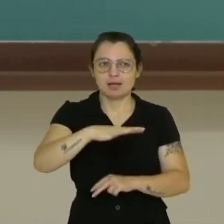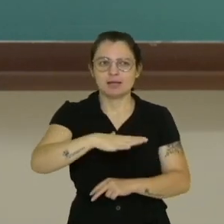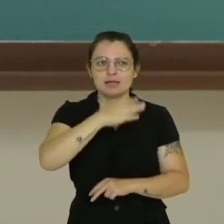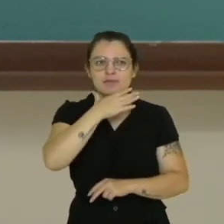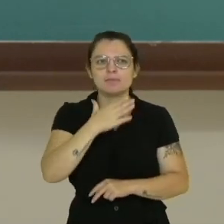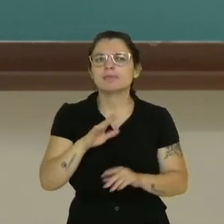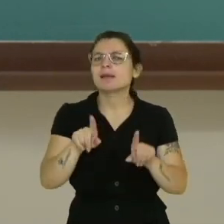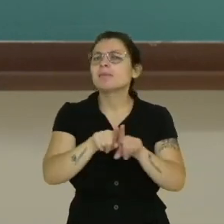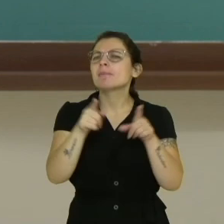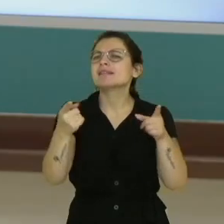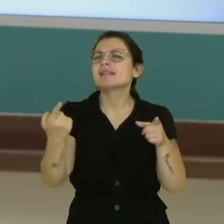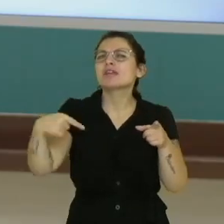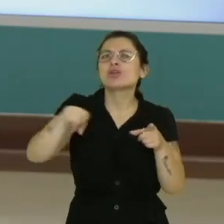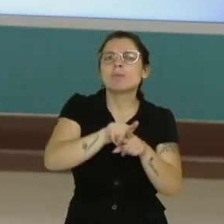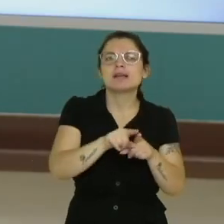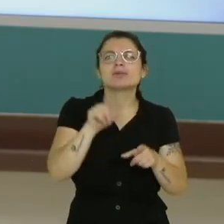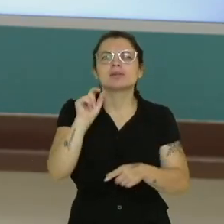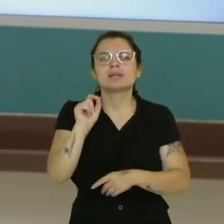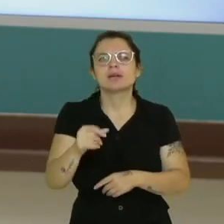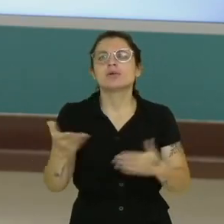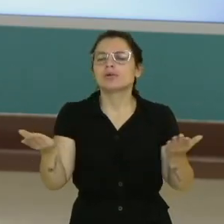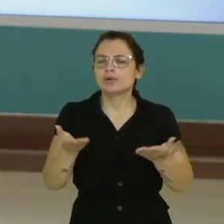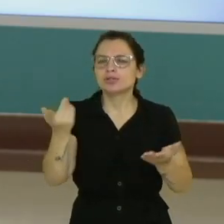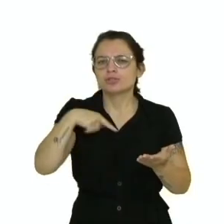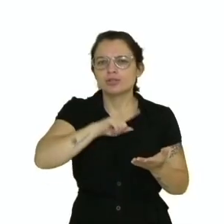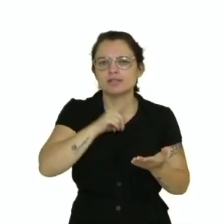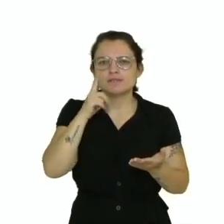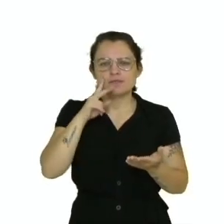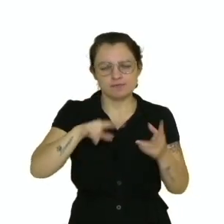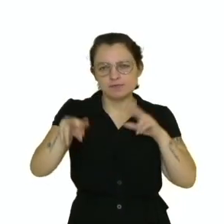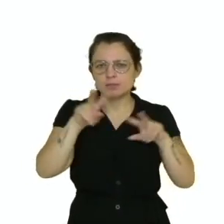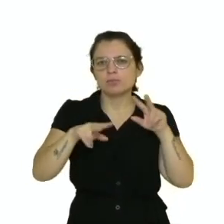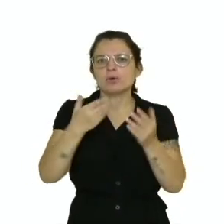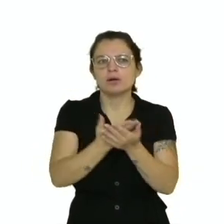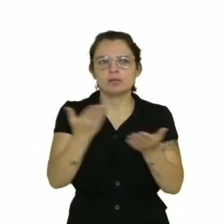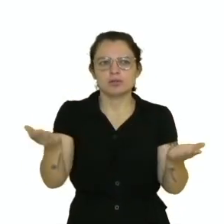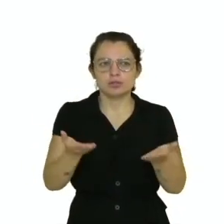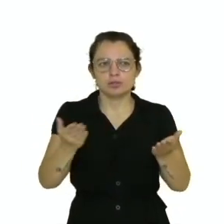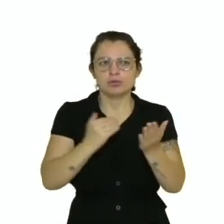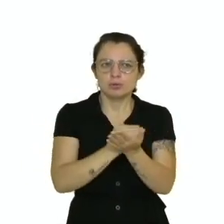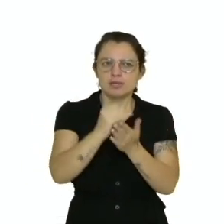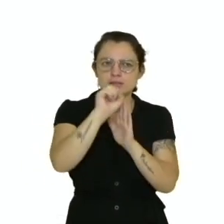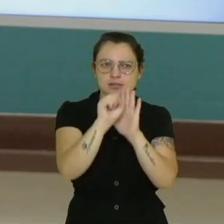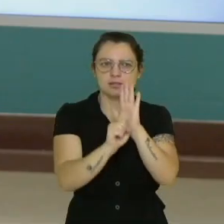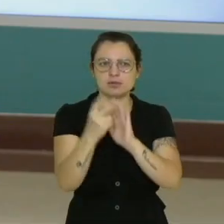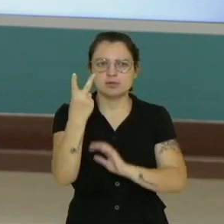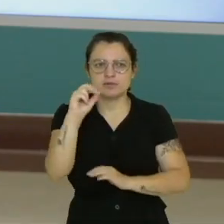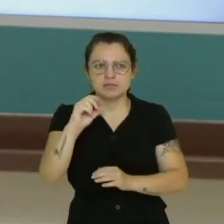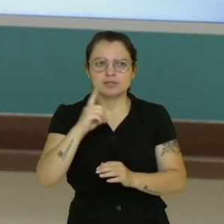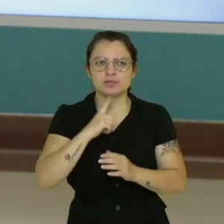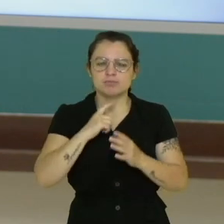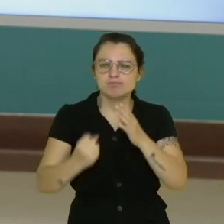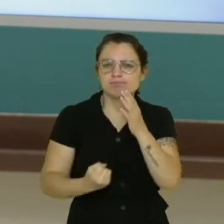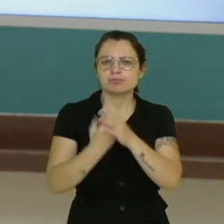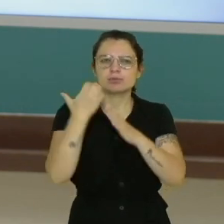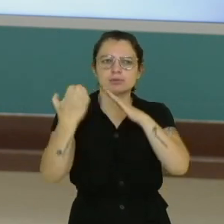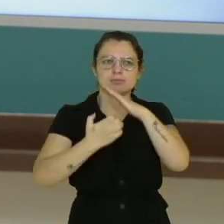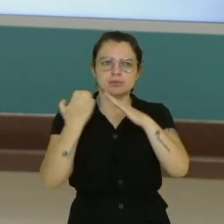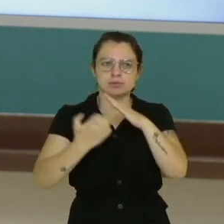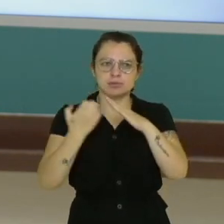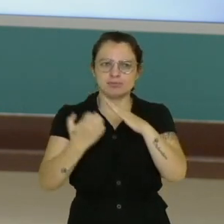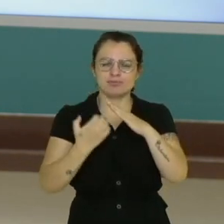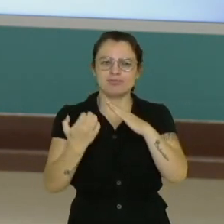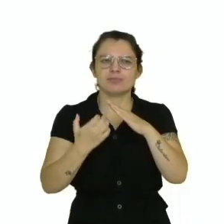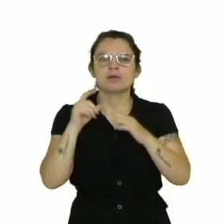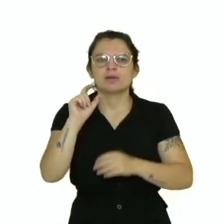Mas aí, retomado, o que nós vimos na aula de hoje? Bom, no início do século XX, quando tem impulso à industrialização do país, as condições